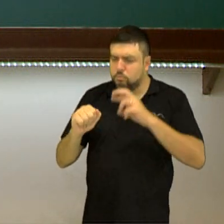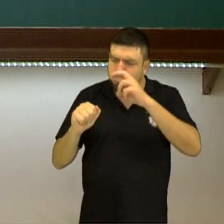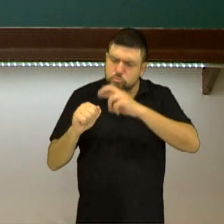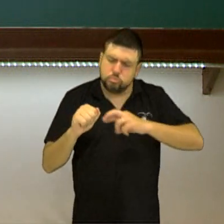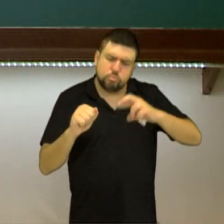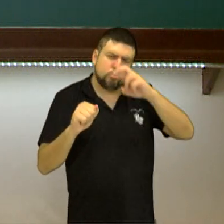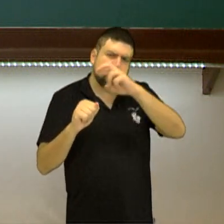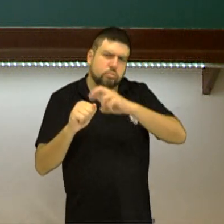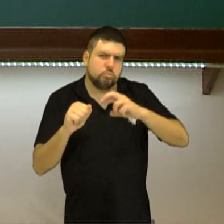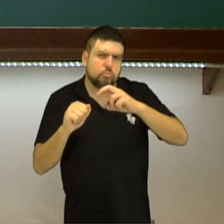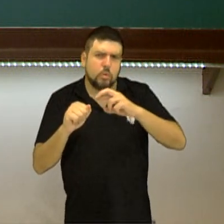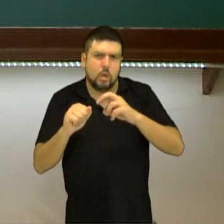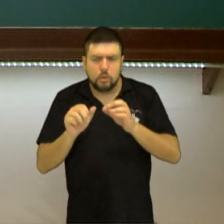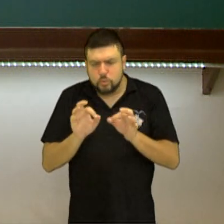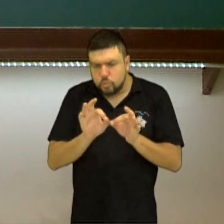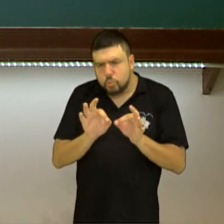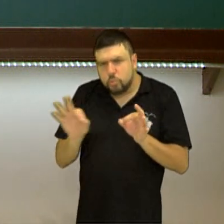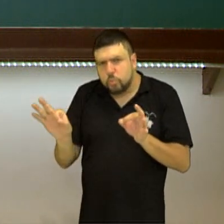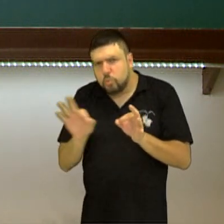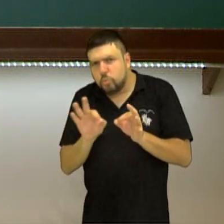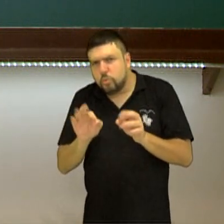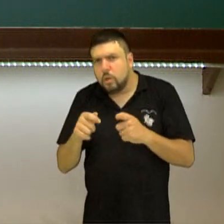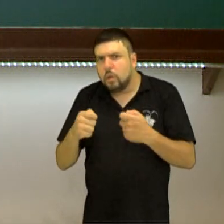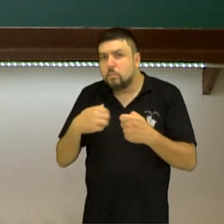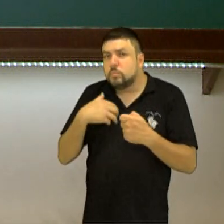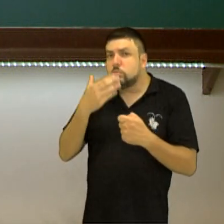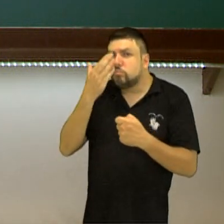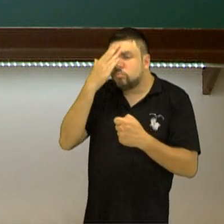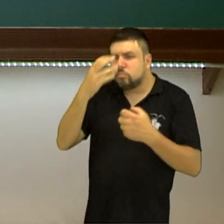que as peças se encaixem quando for fazer a montagem de uma máquina.